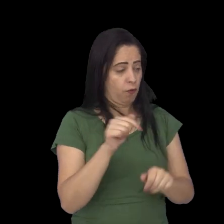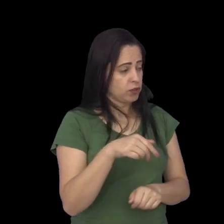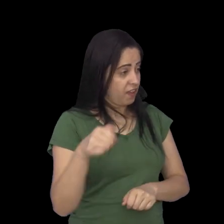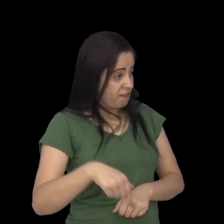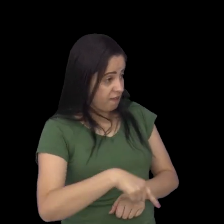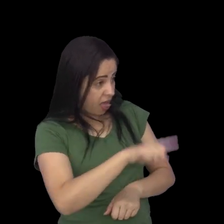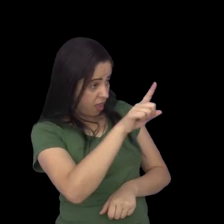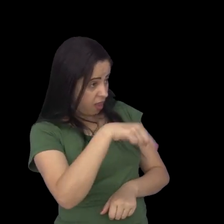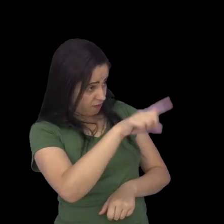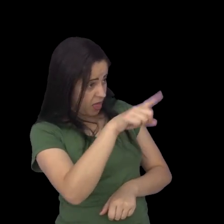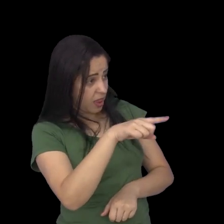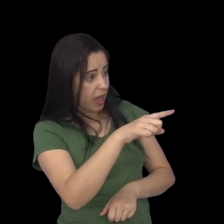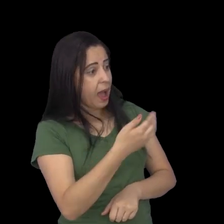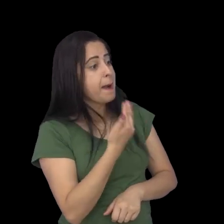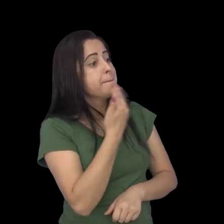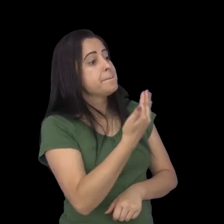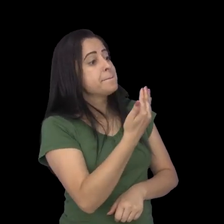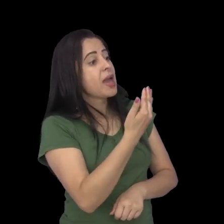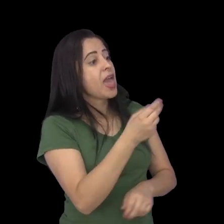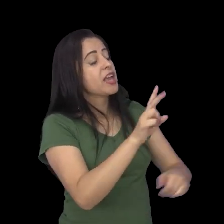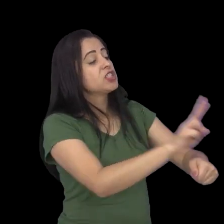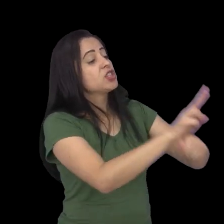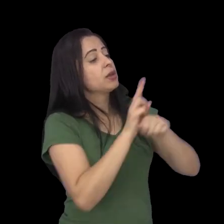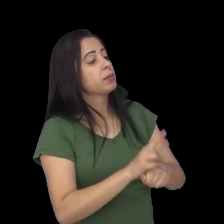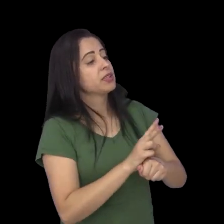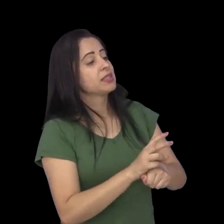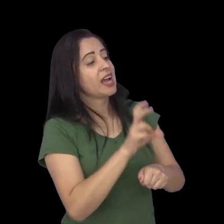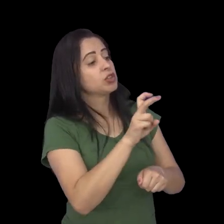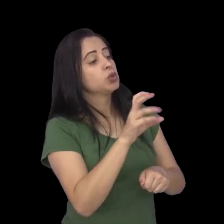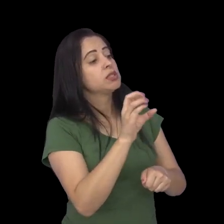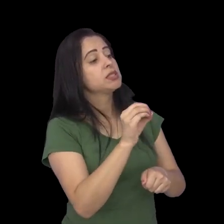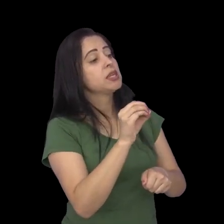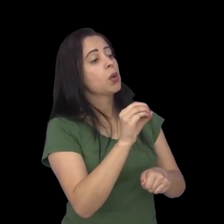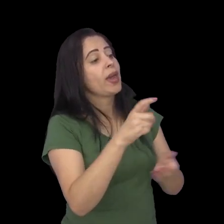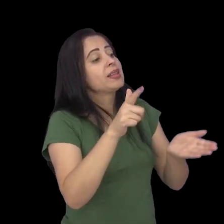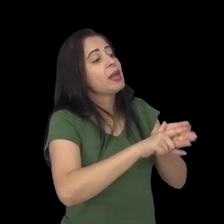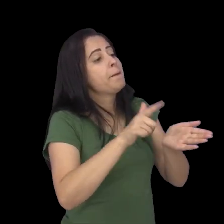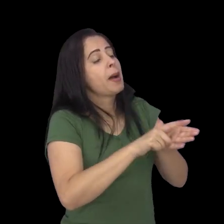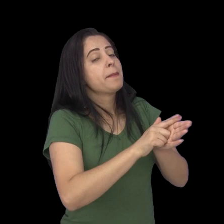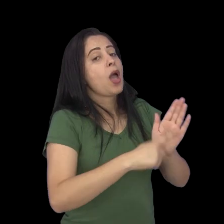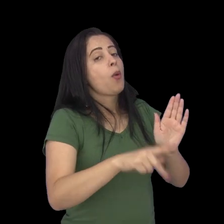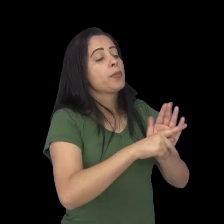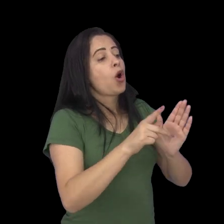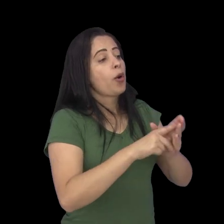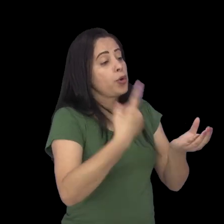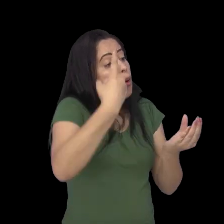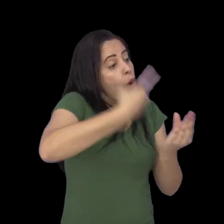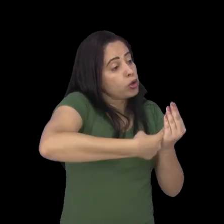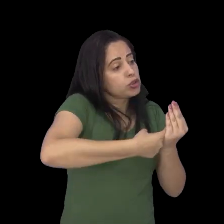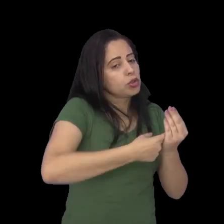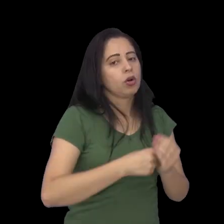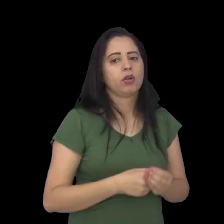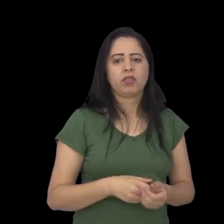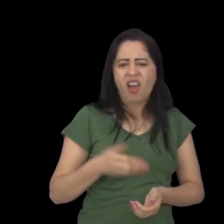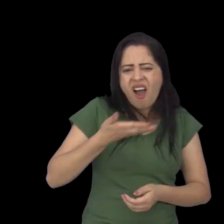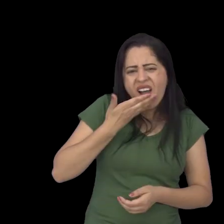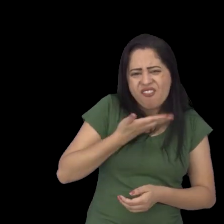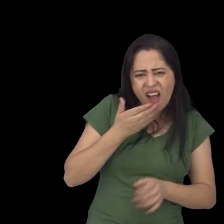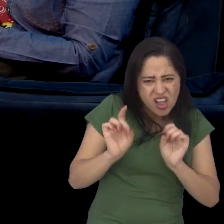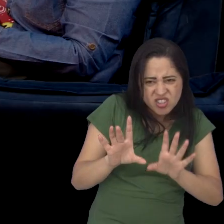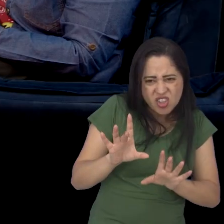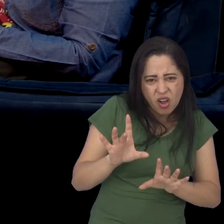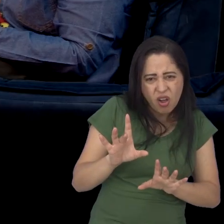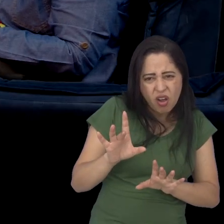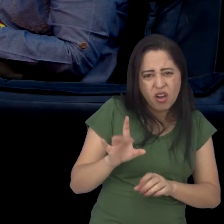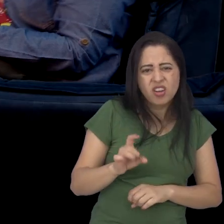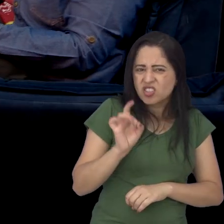e pede para ele emprestado 50 saquinhos de pão de cachorro-quente. Aí eu falei assim, isso é fácil. 50 não, eu falei errado, 100 saquinhos. Eu